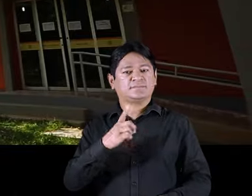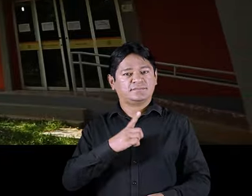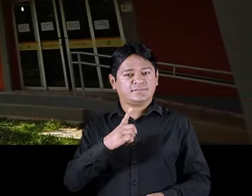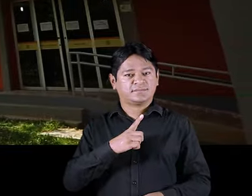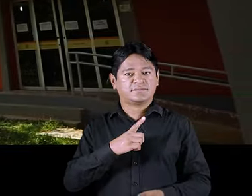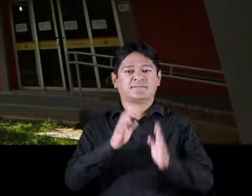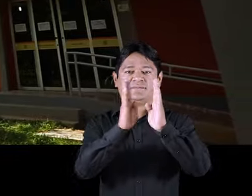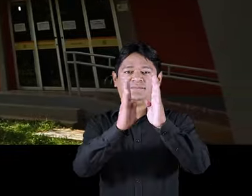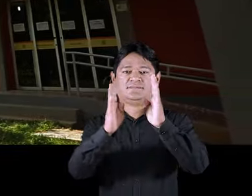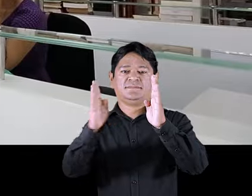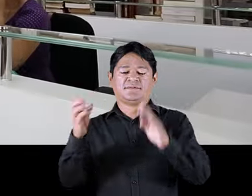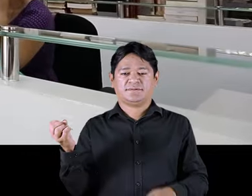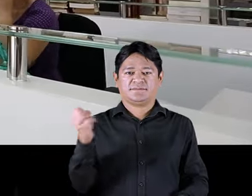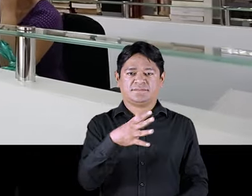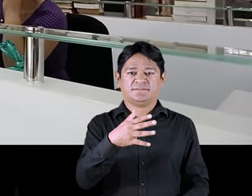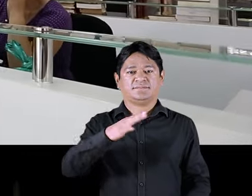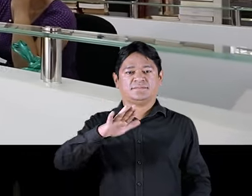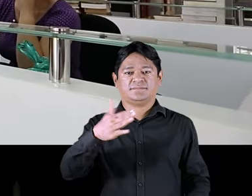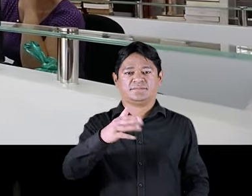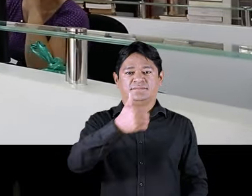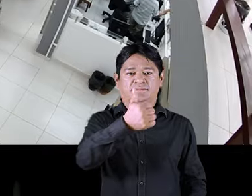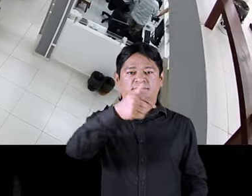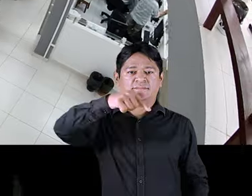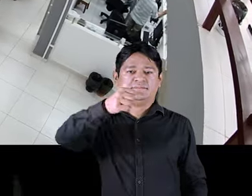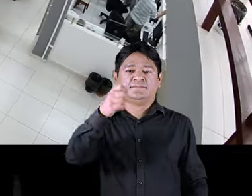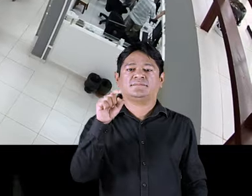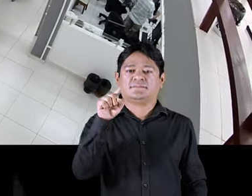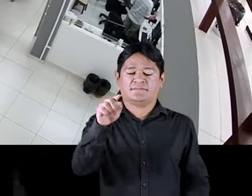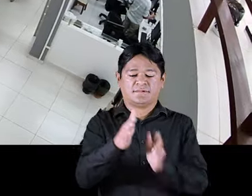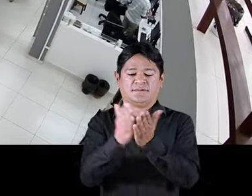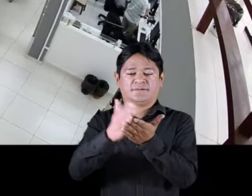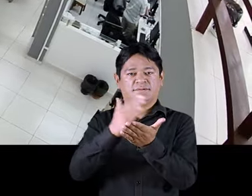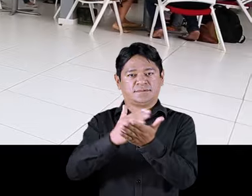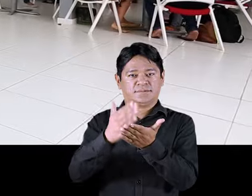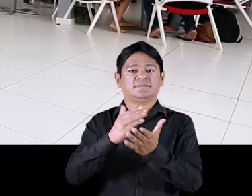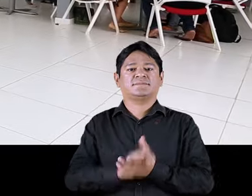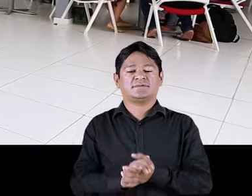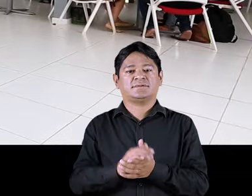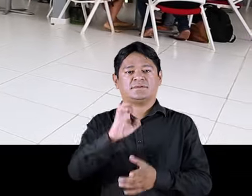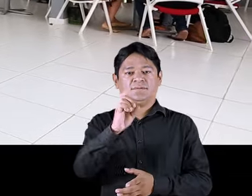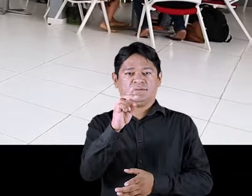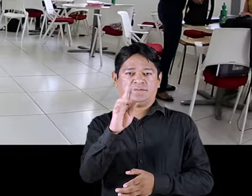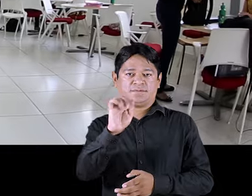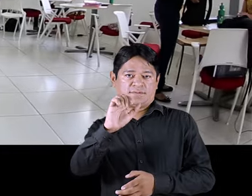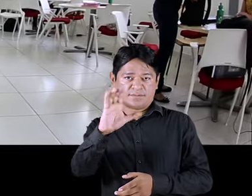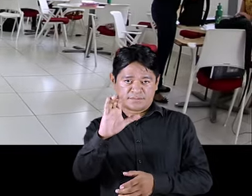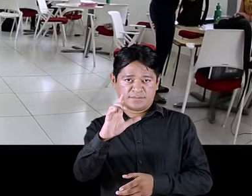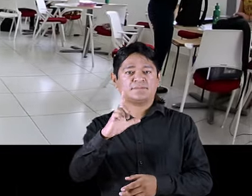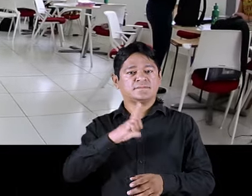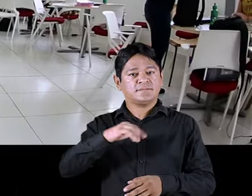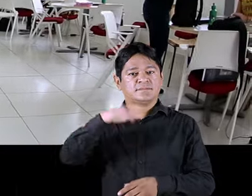A UFAC conta também com uma biblioteca moderna com aproximadamente 171 mil exemplares,